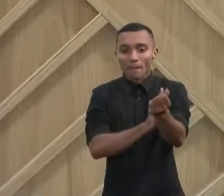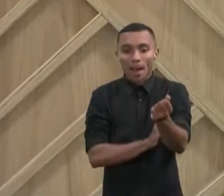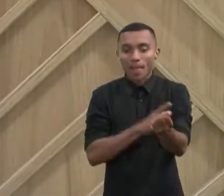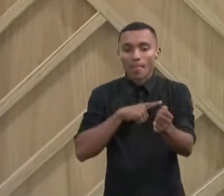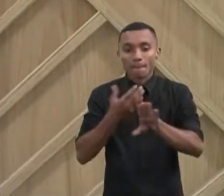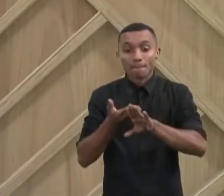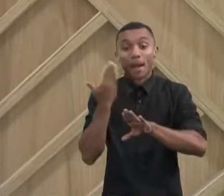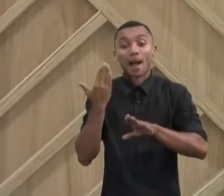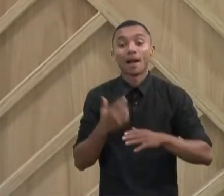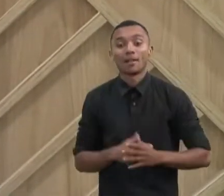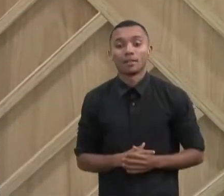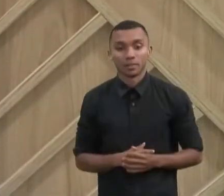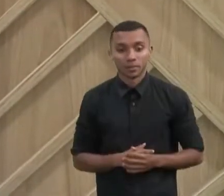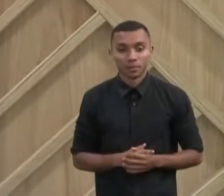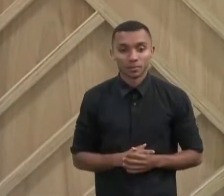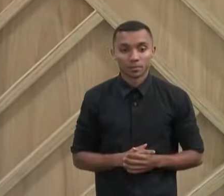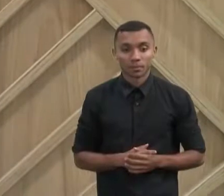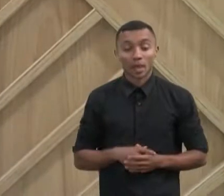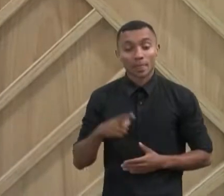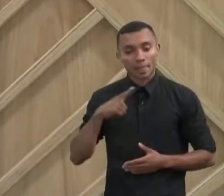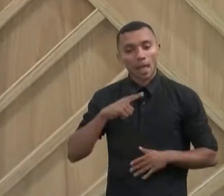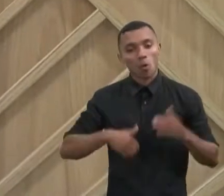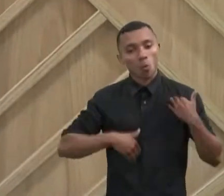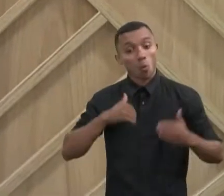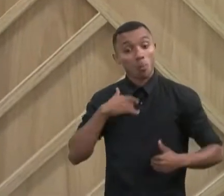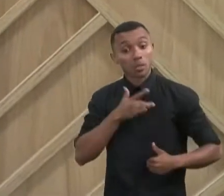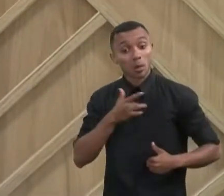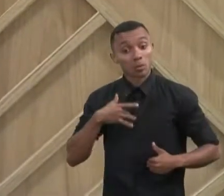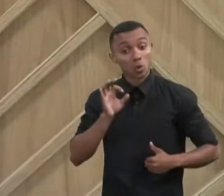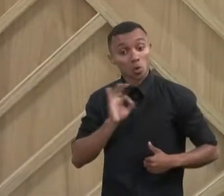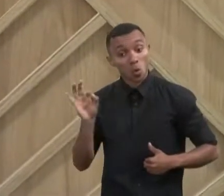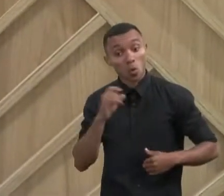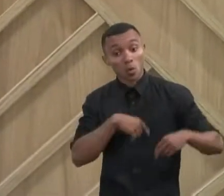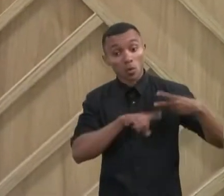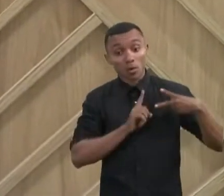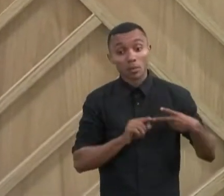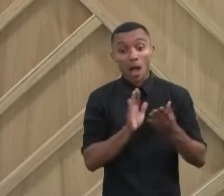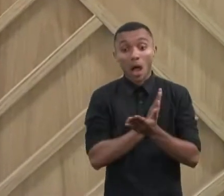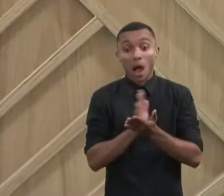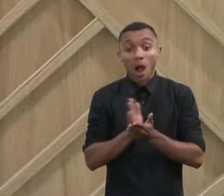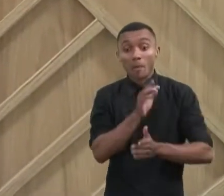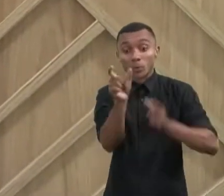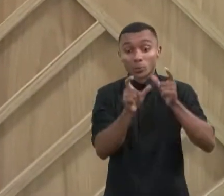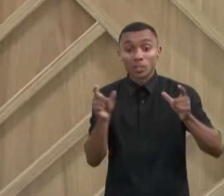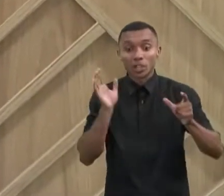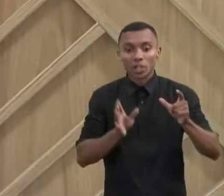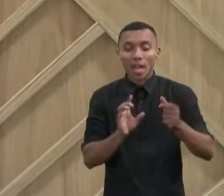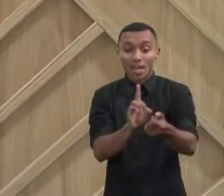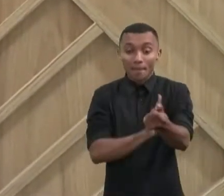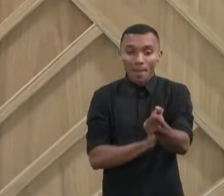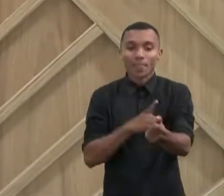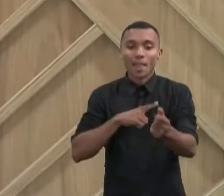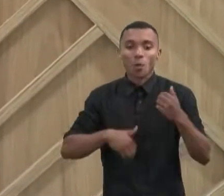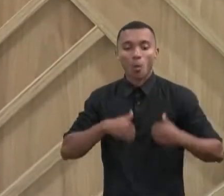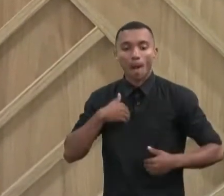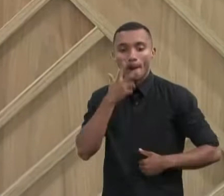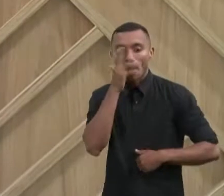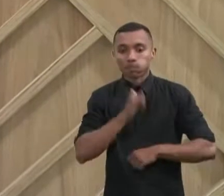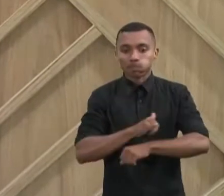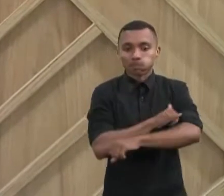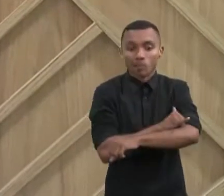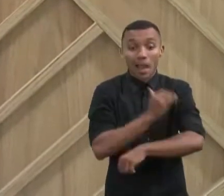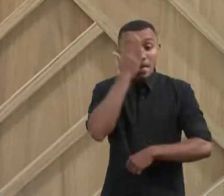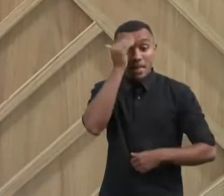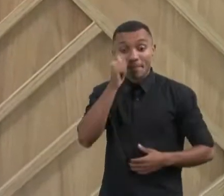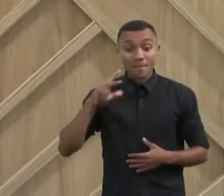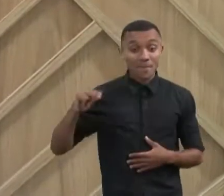mais graves, né? Então, tem essa questão da imunidade, certo? Tem a questão também que muitos dos pacientes com diabetes têm obesidade e a gente sabe que o vírus do